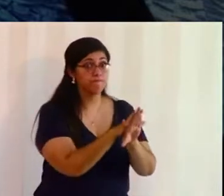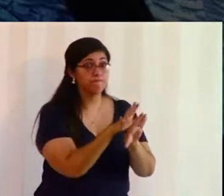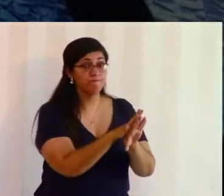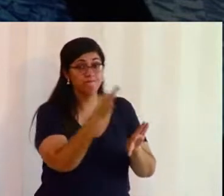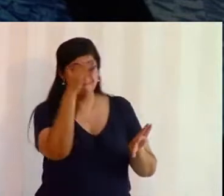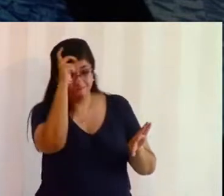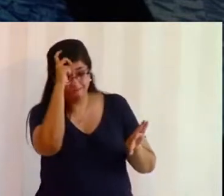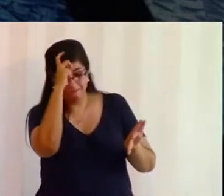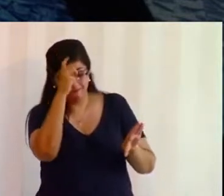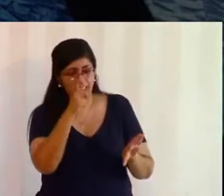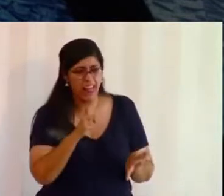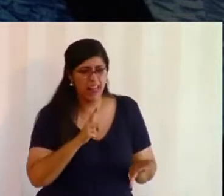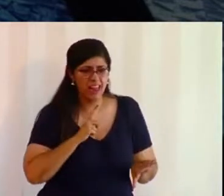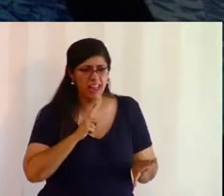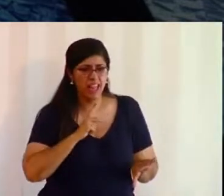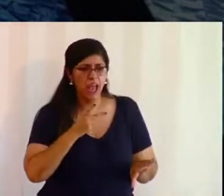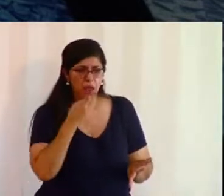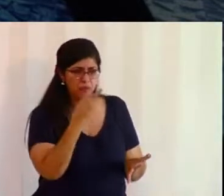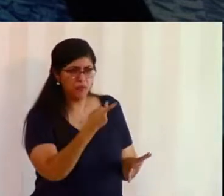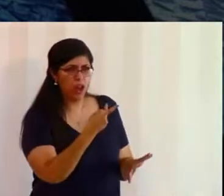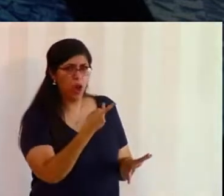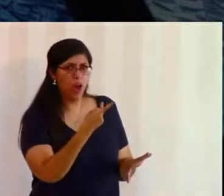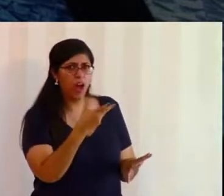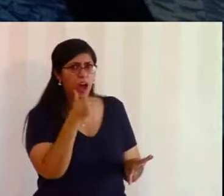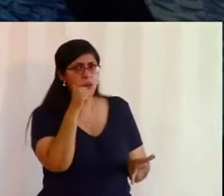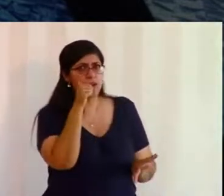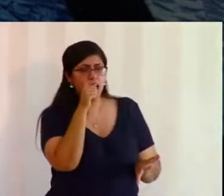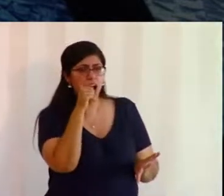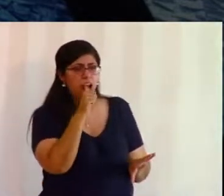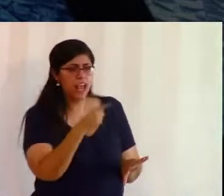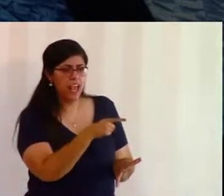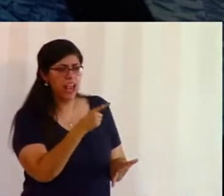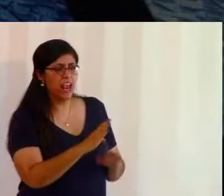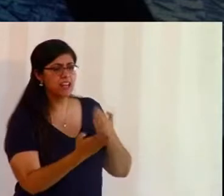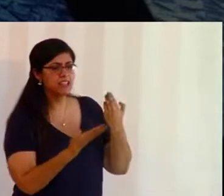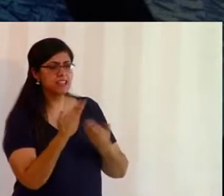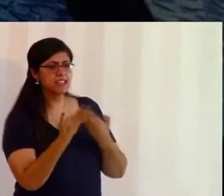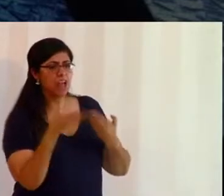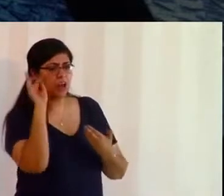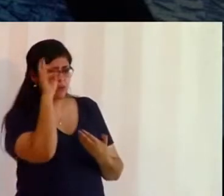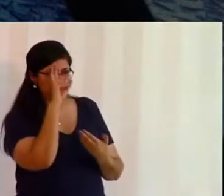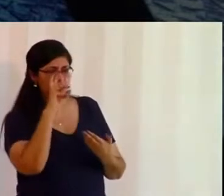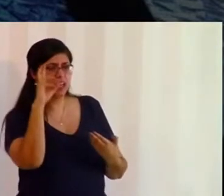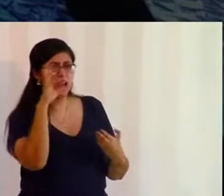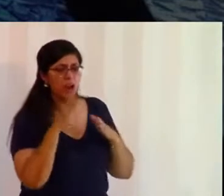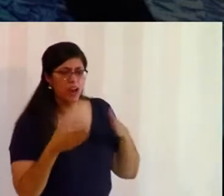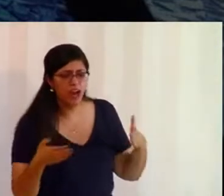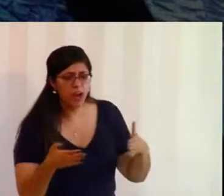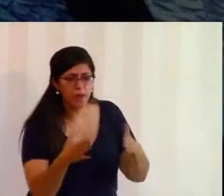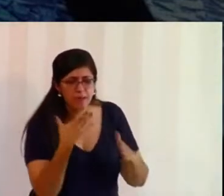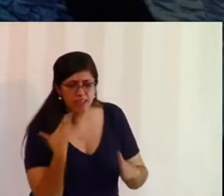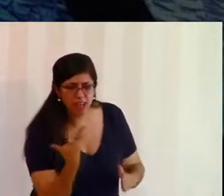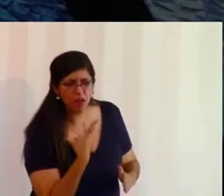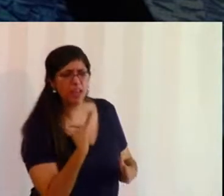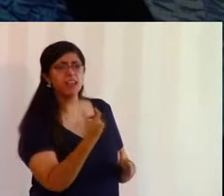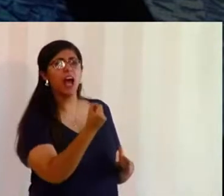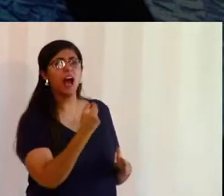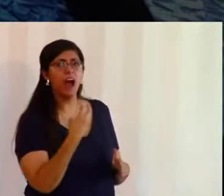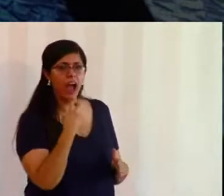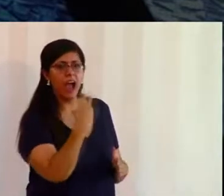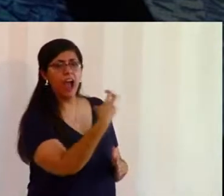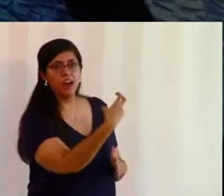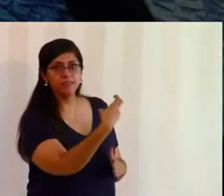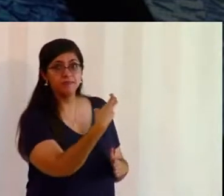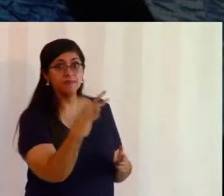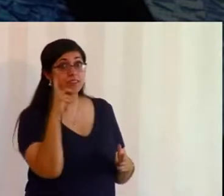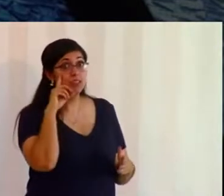homens são servos do Deus Altíssimo, e vos anunciam o caminho da salvação. Isto se repetia por